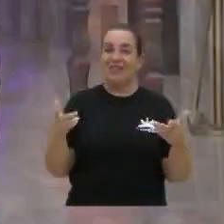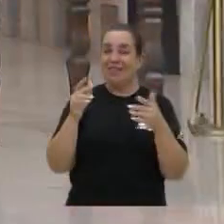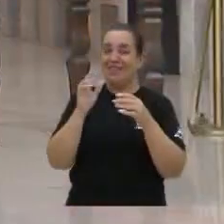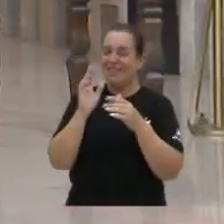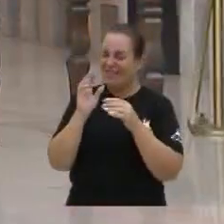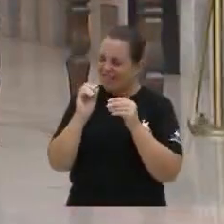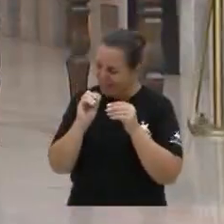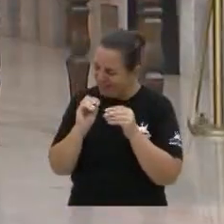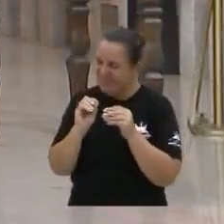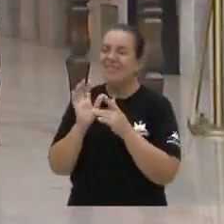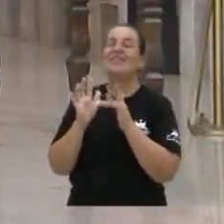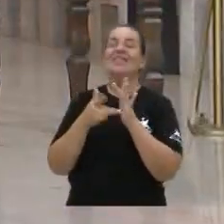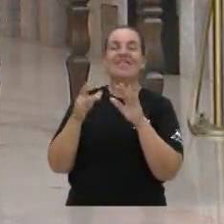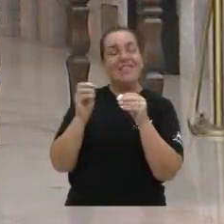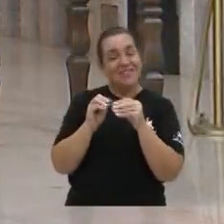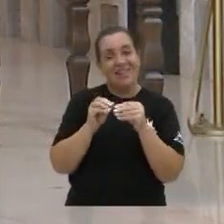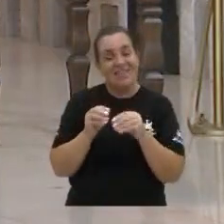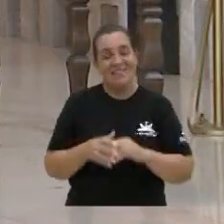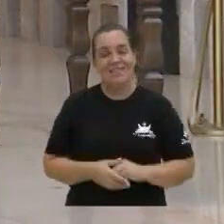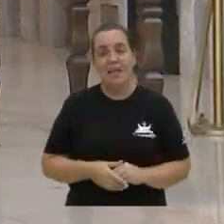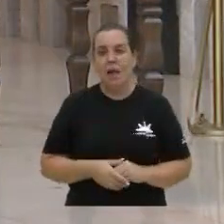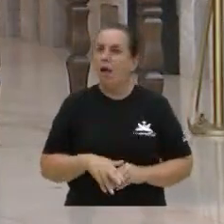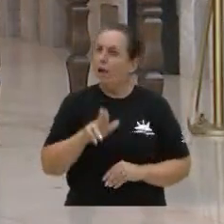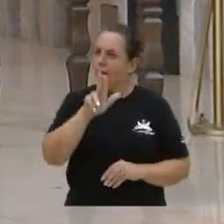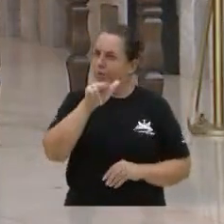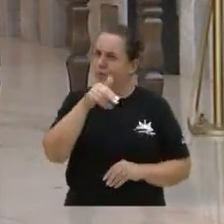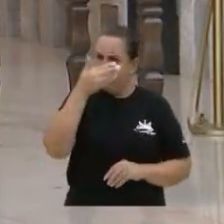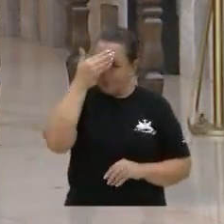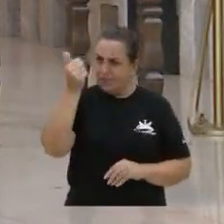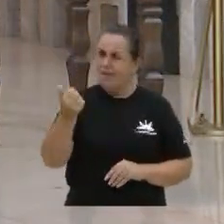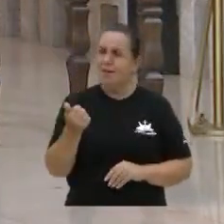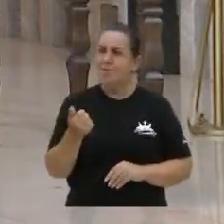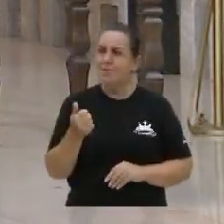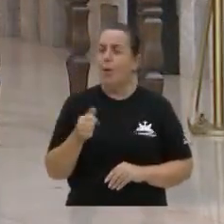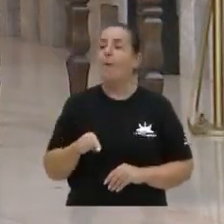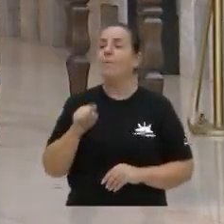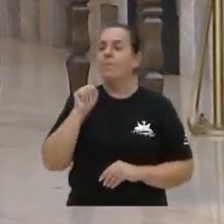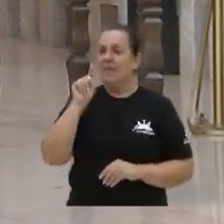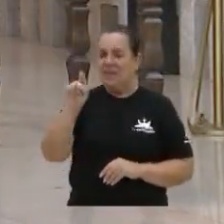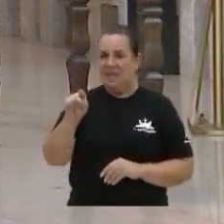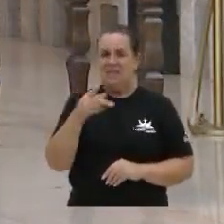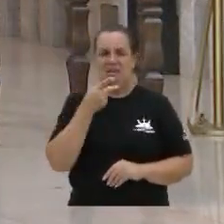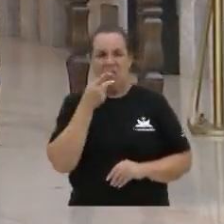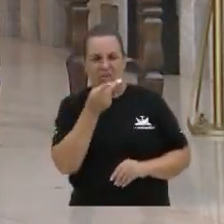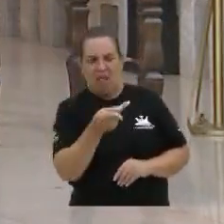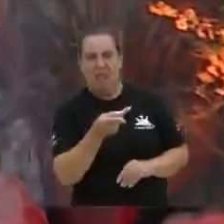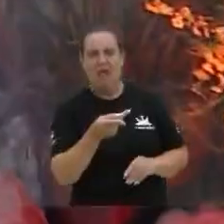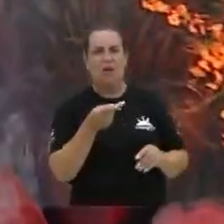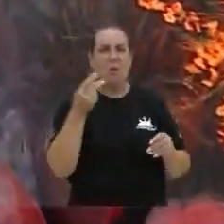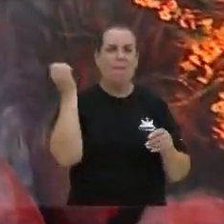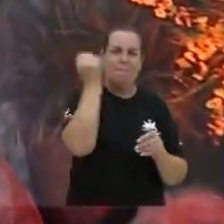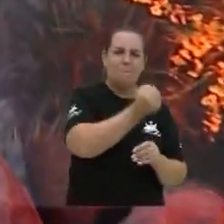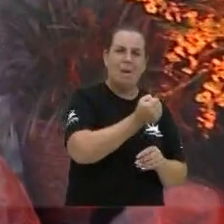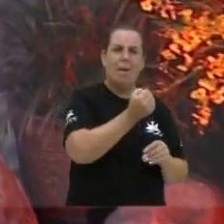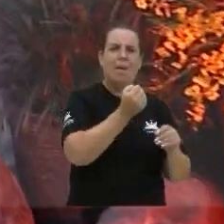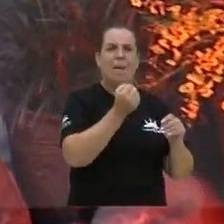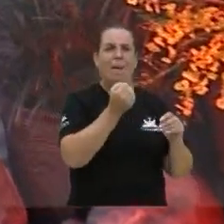fez. Não se esqueçam, eles o condenaram, eles o